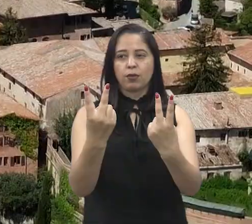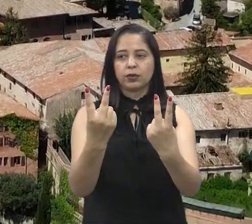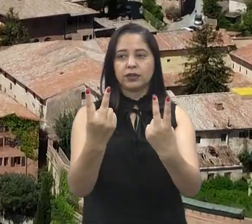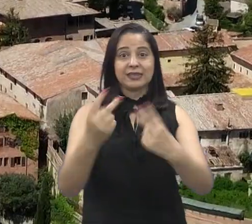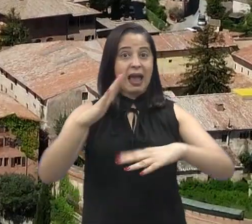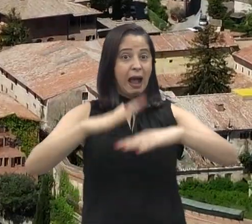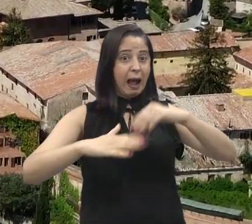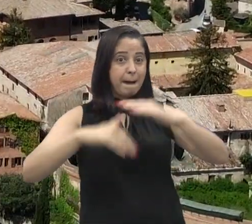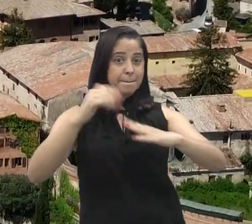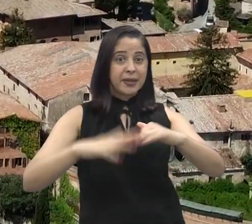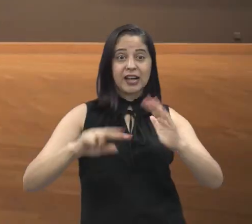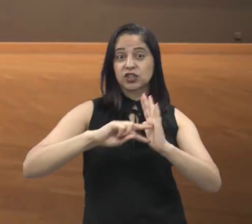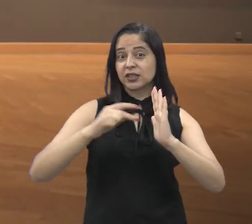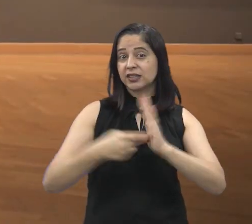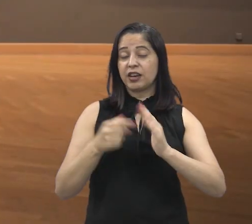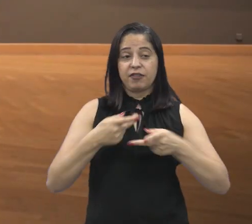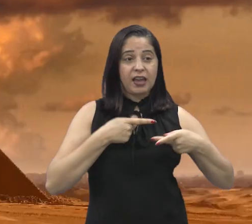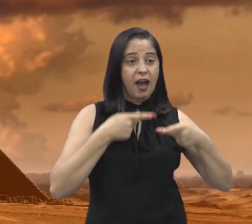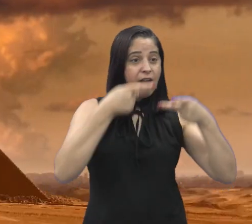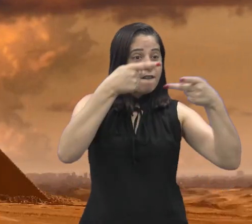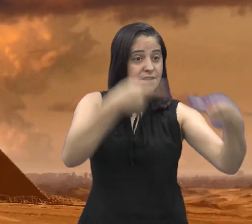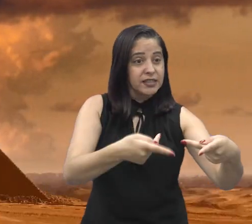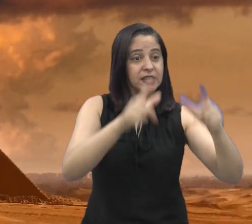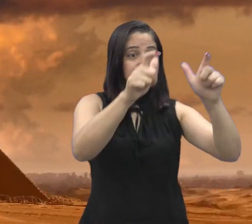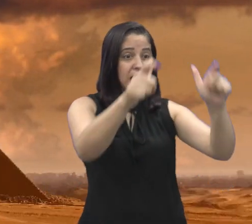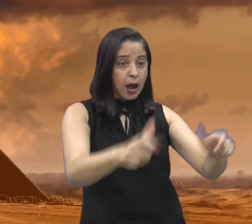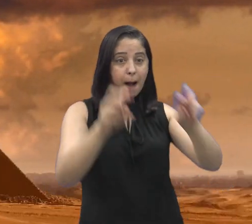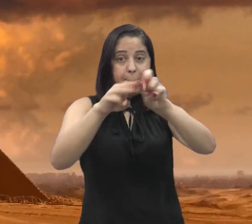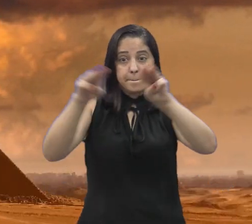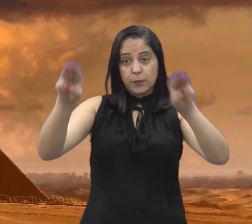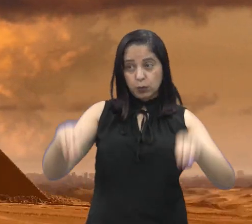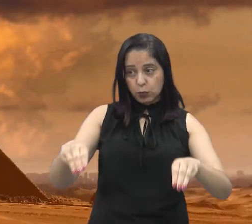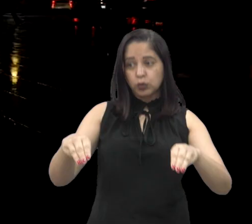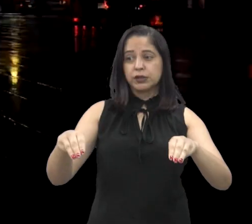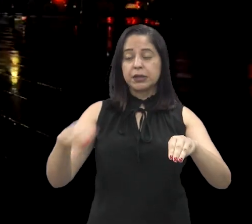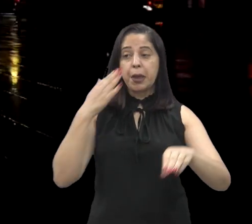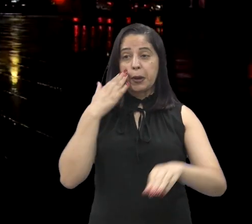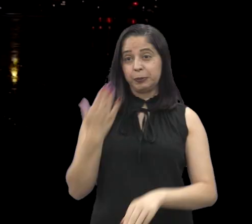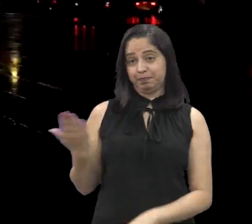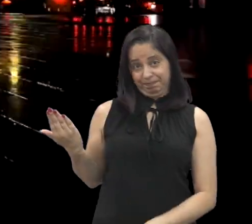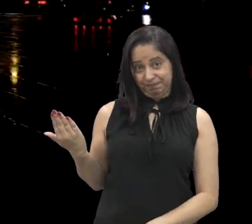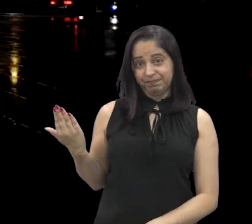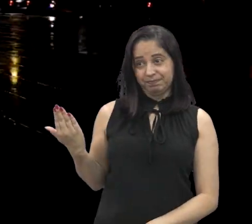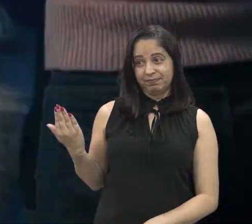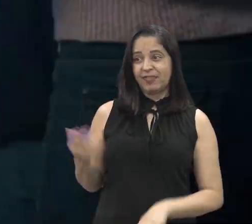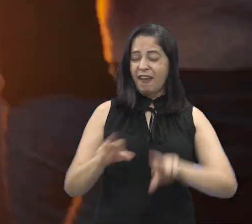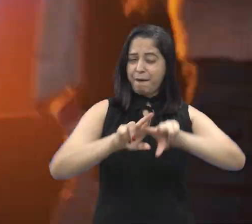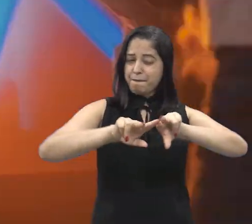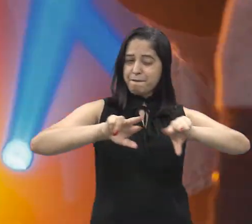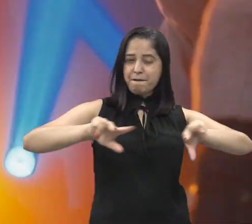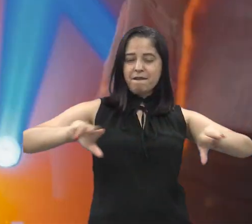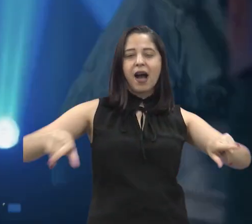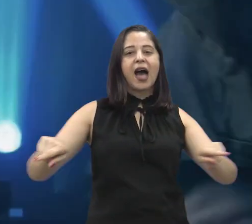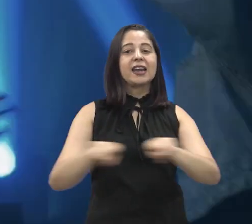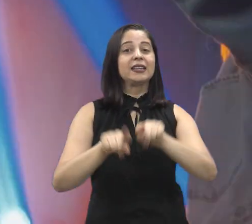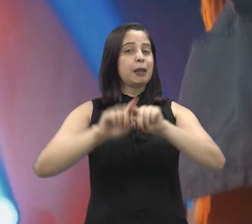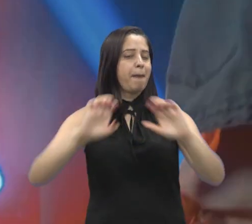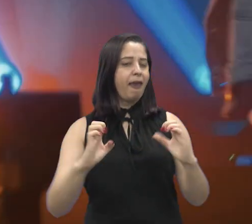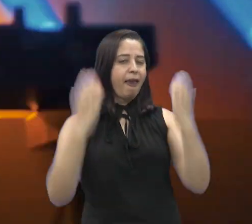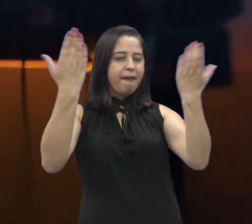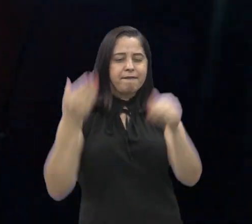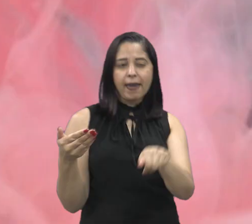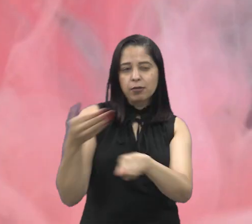visitas a locais históricos, museus, monumentos e até mesmo a participação em festivais e